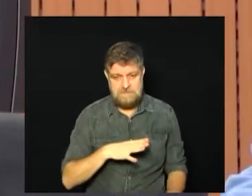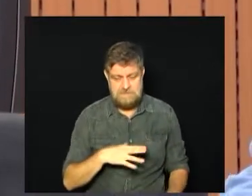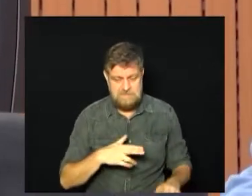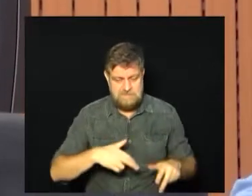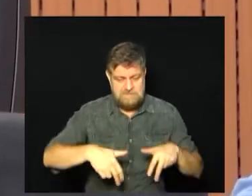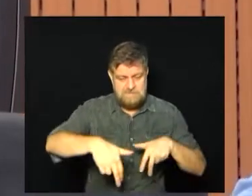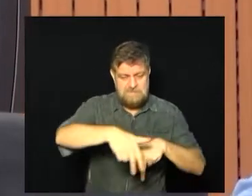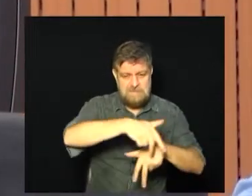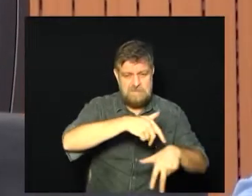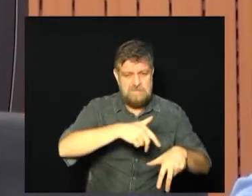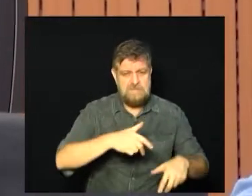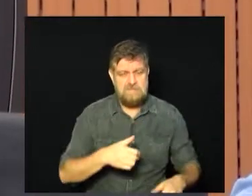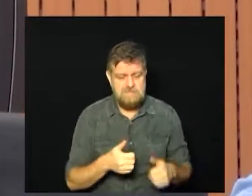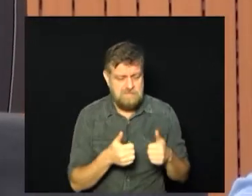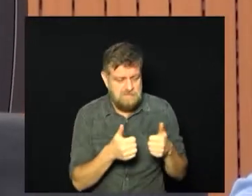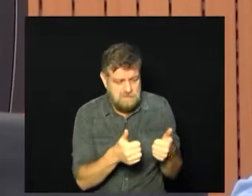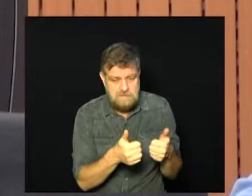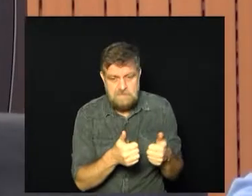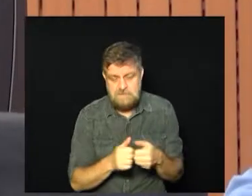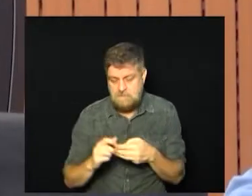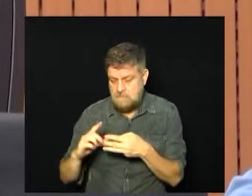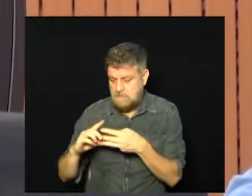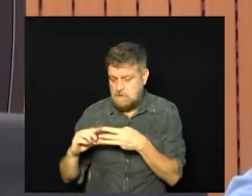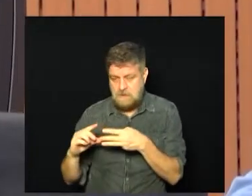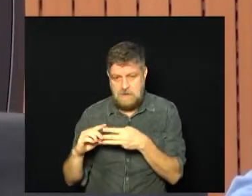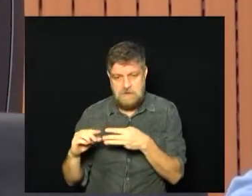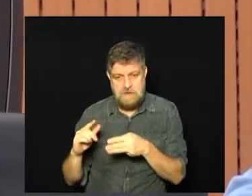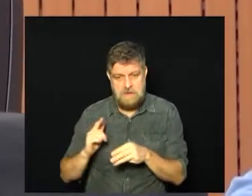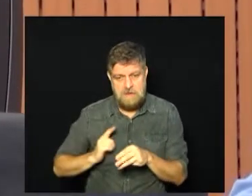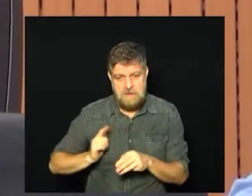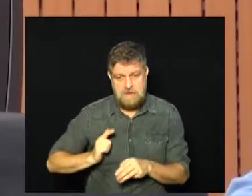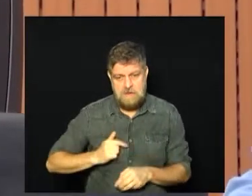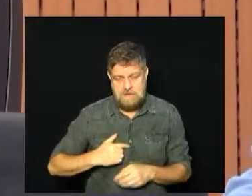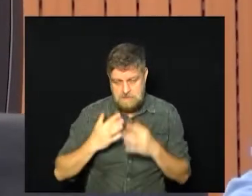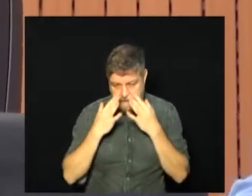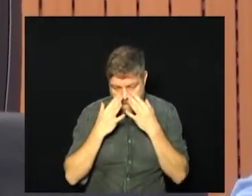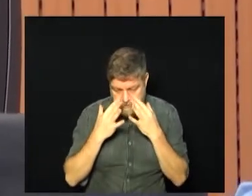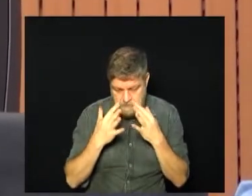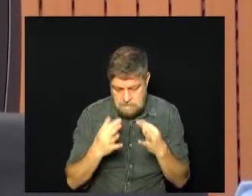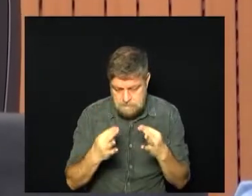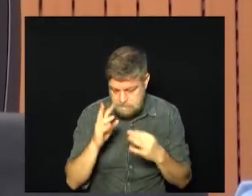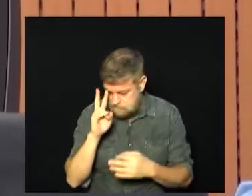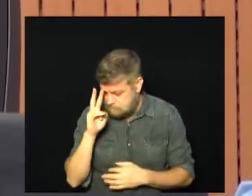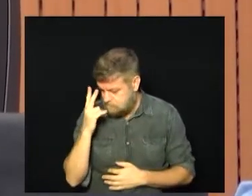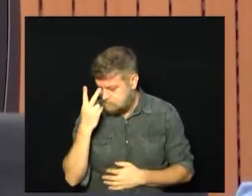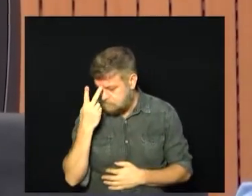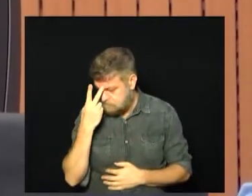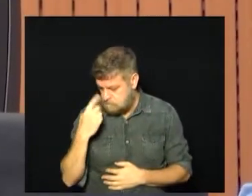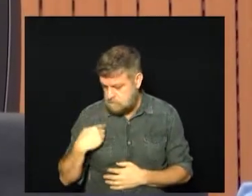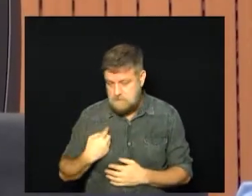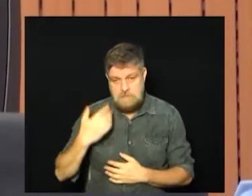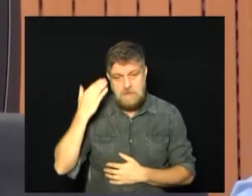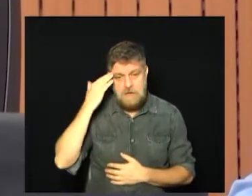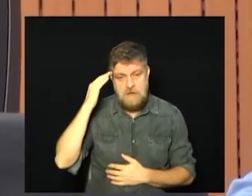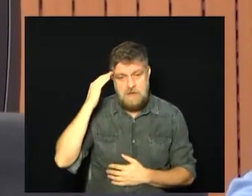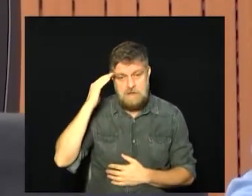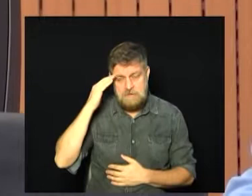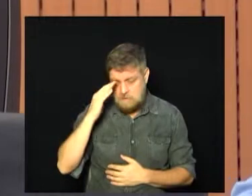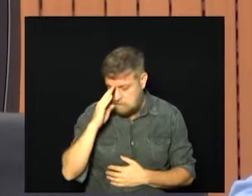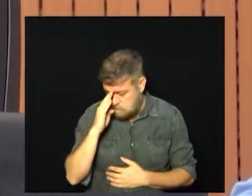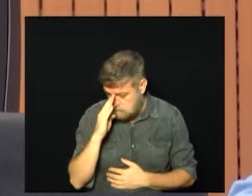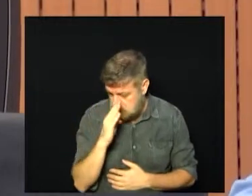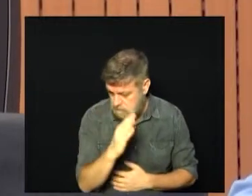de saudável, é que a INDEC tem norteado a sua visão. Então, nós entendemos que devam ter prioridade, sim,